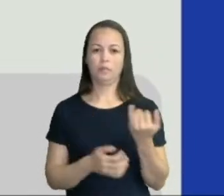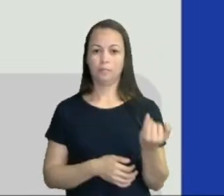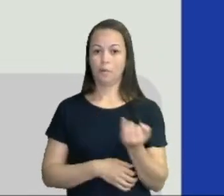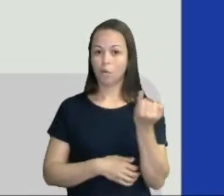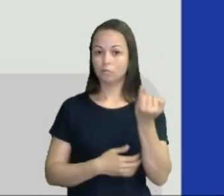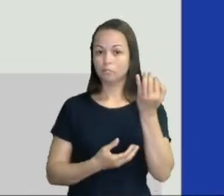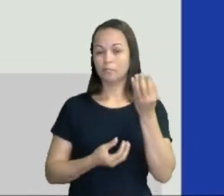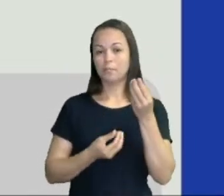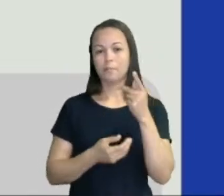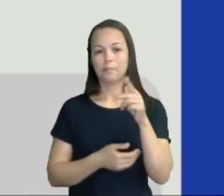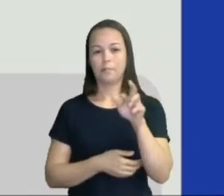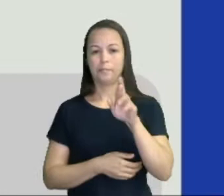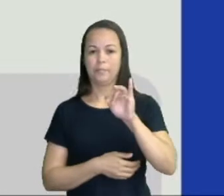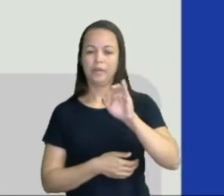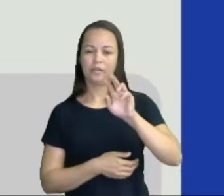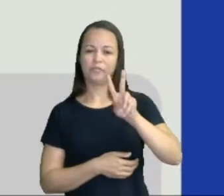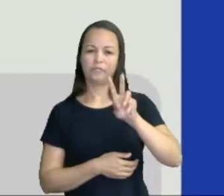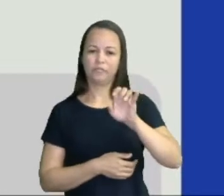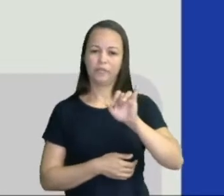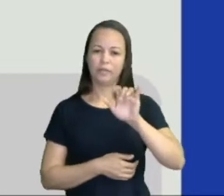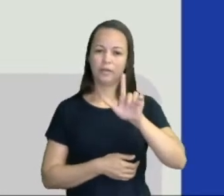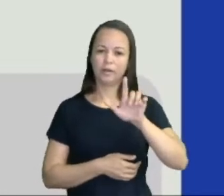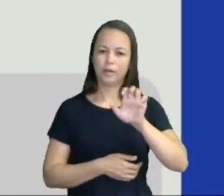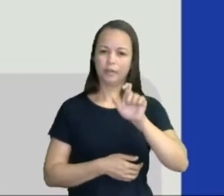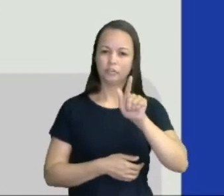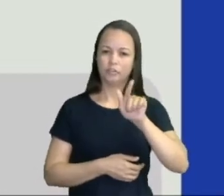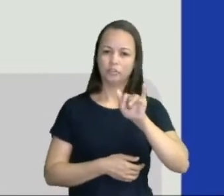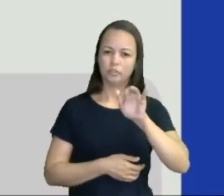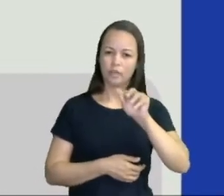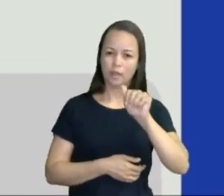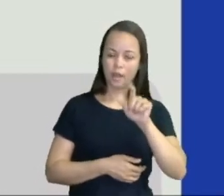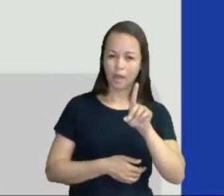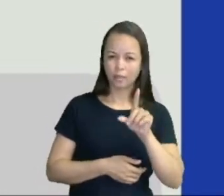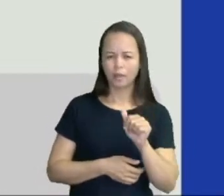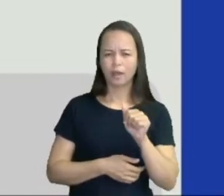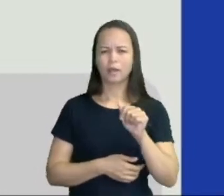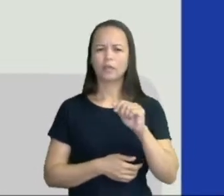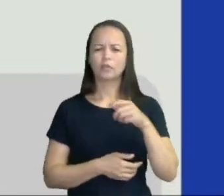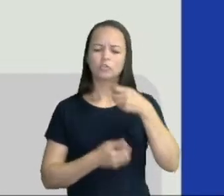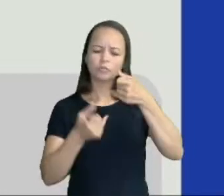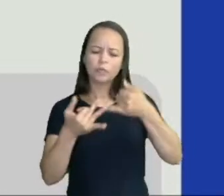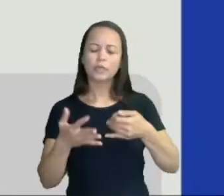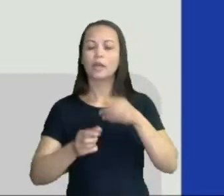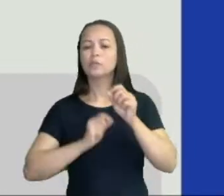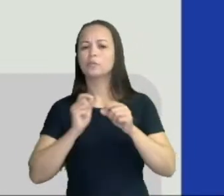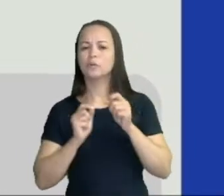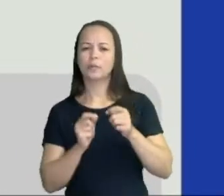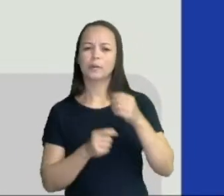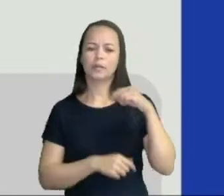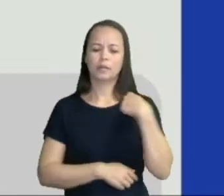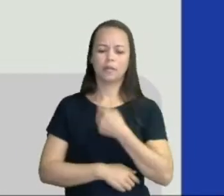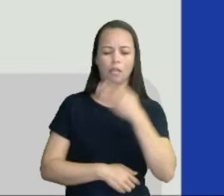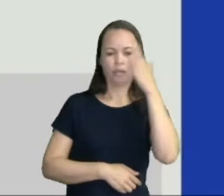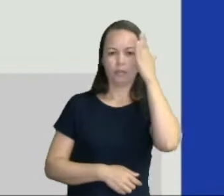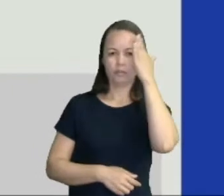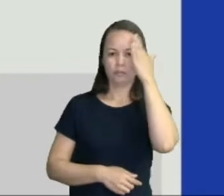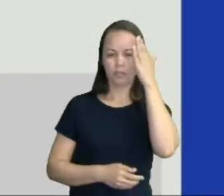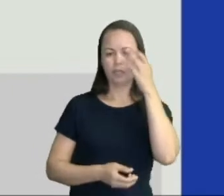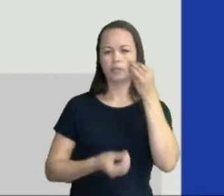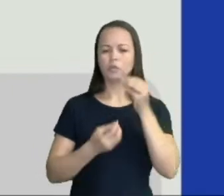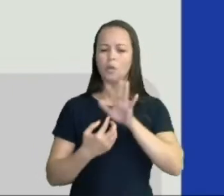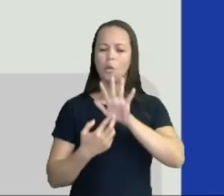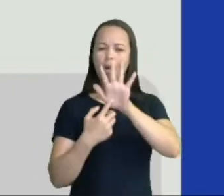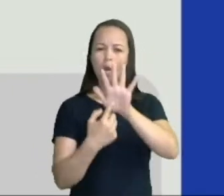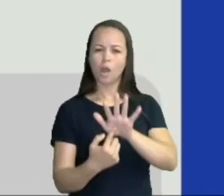Porque isso conta também para a gente entender todo esse lugar de destaque que